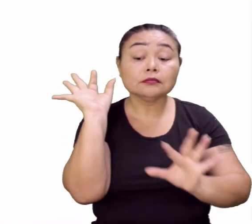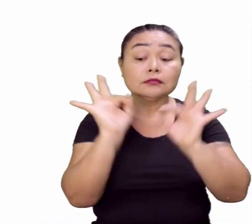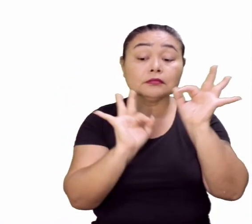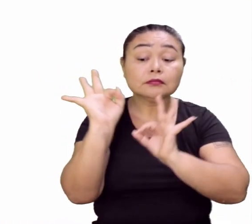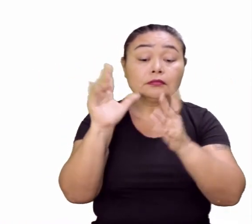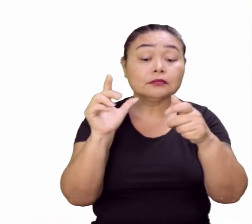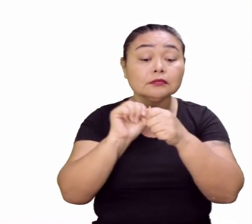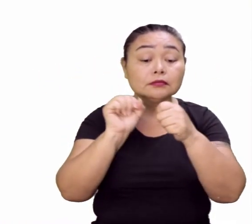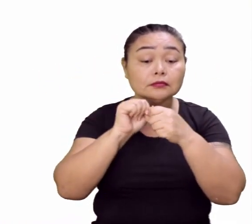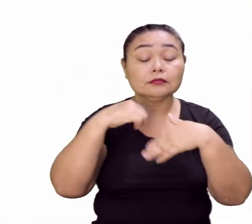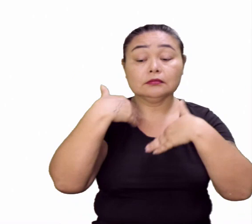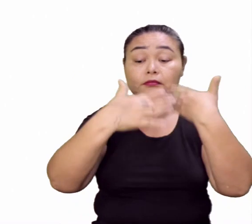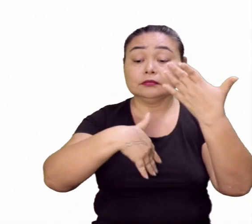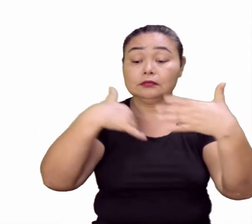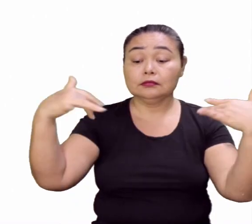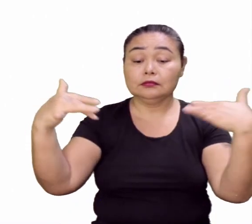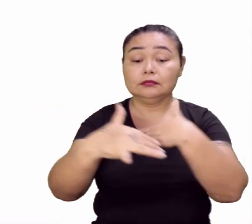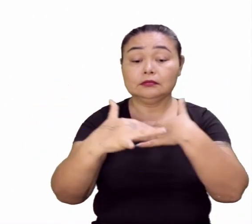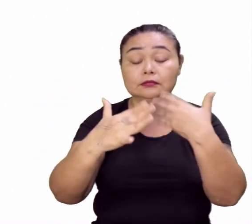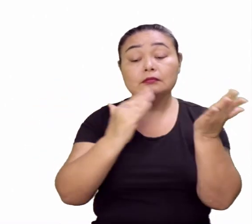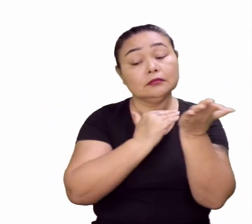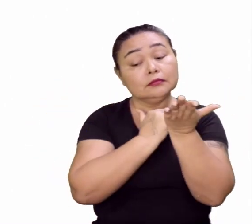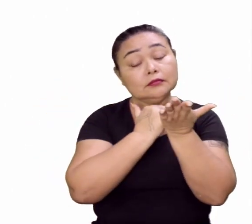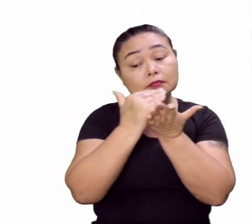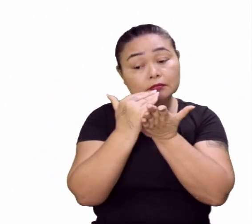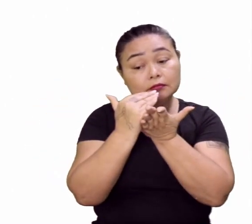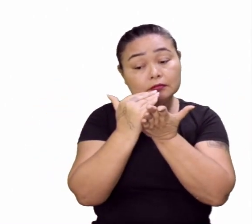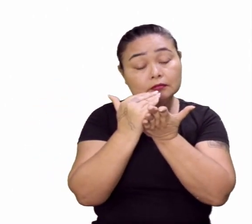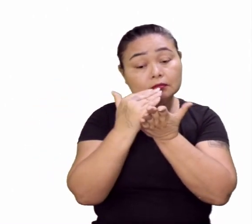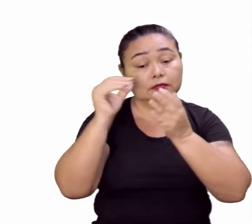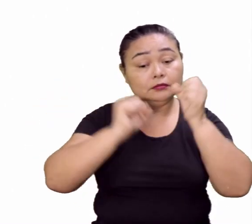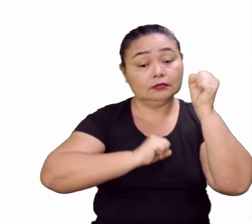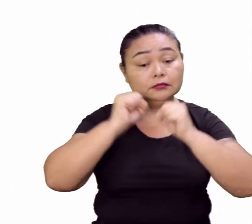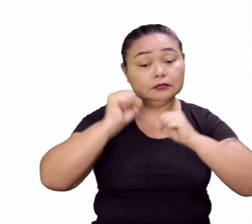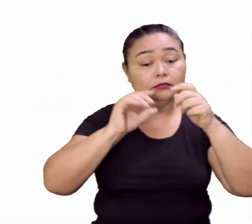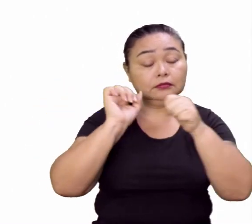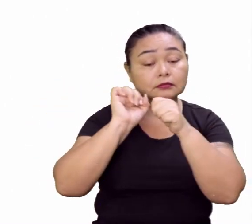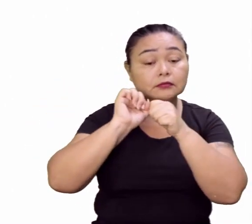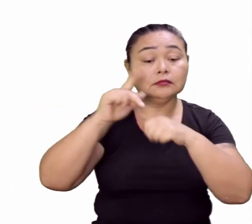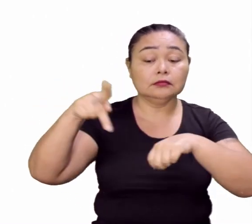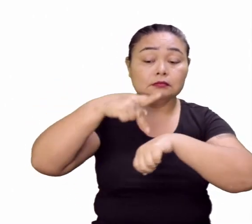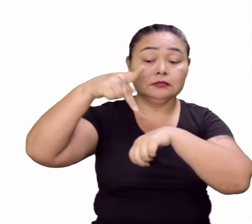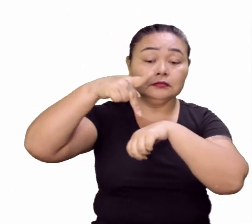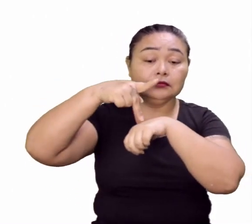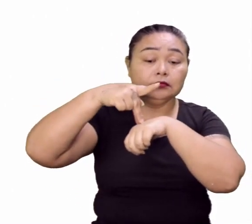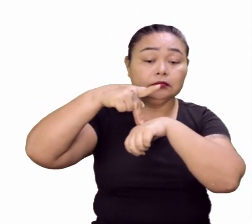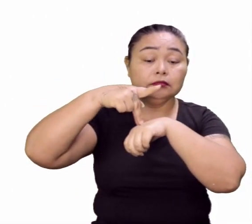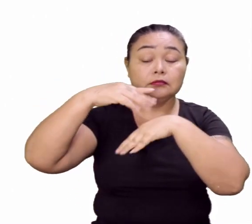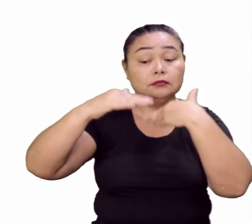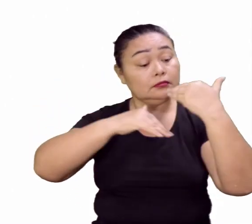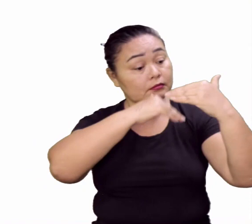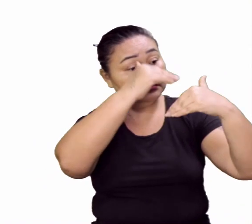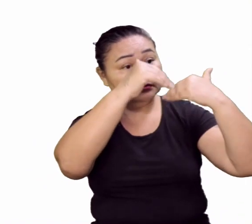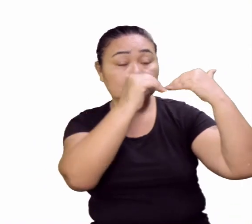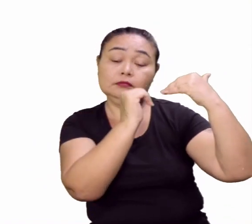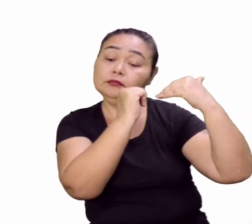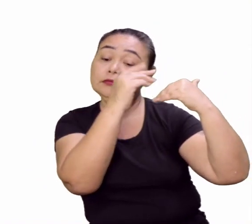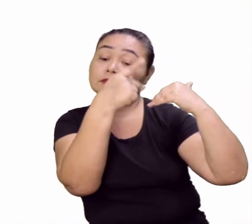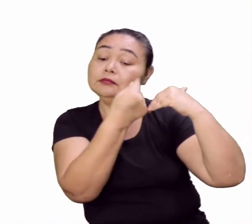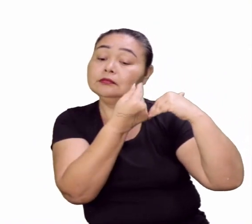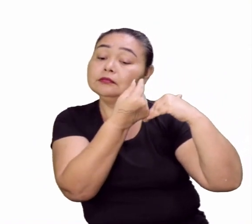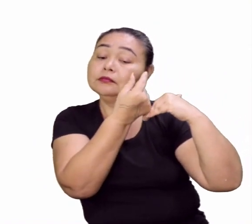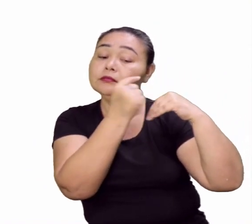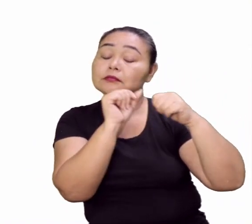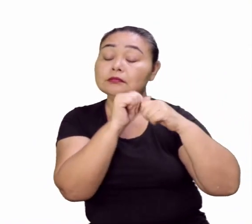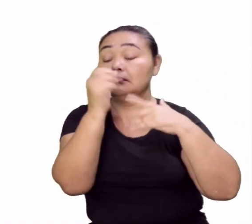primeiro processo industrial iniciado hoje nesses países que são considerados aí desenvolvidos, século